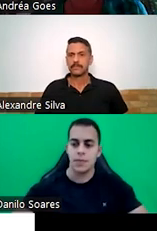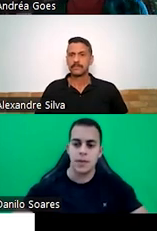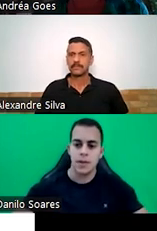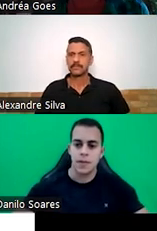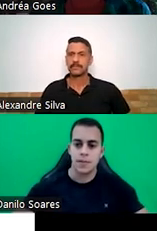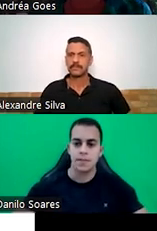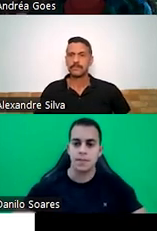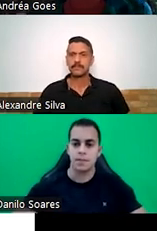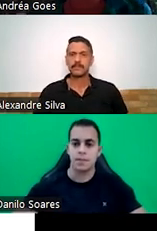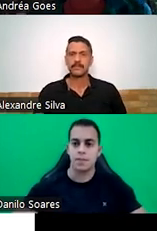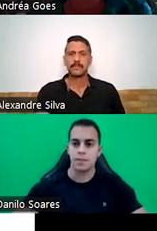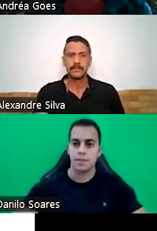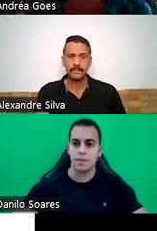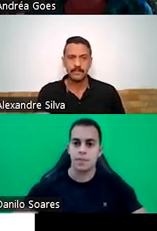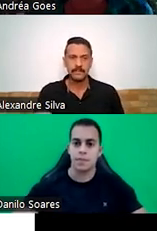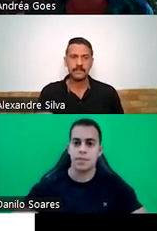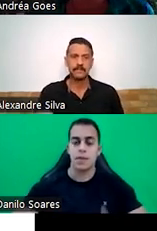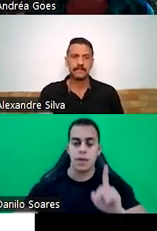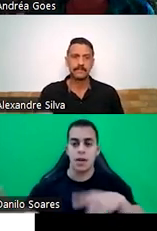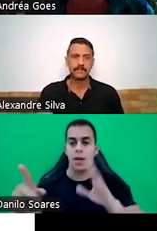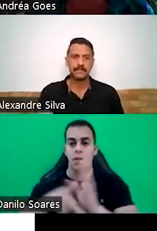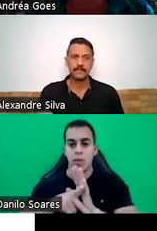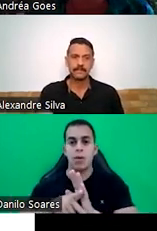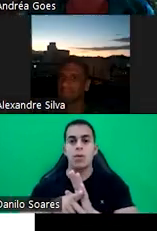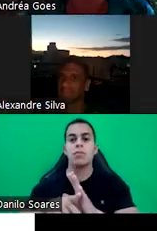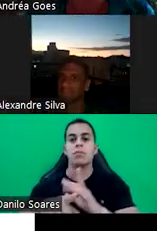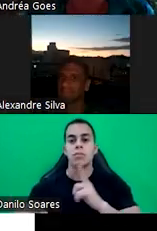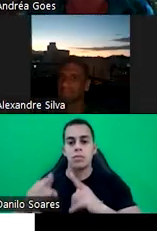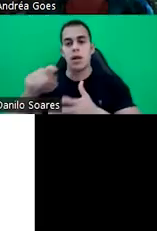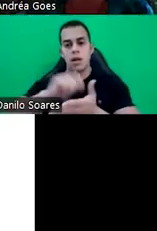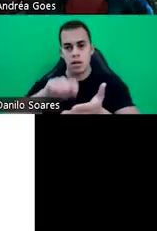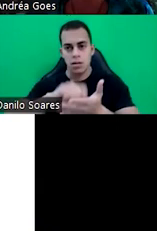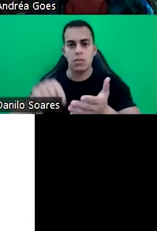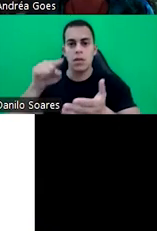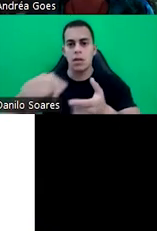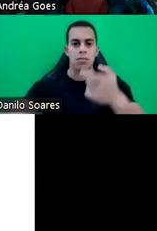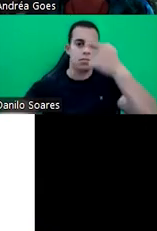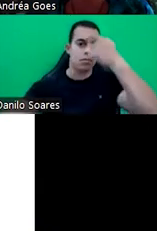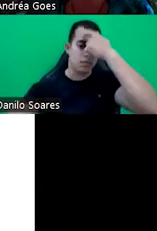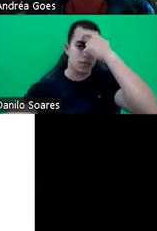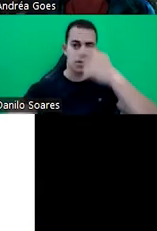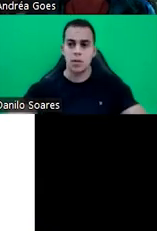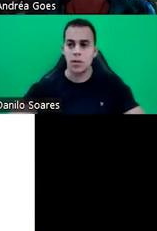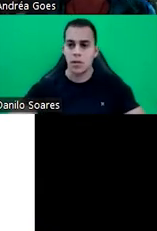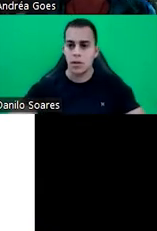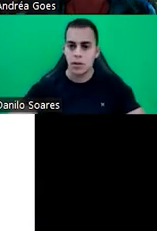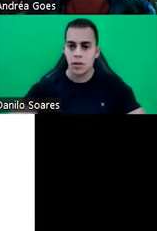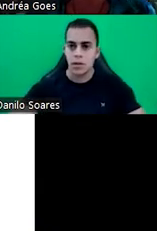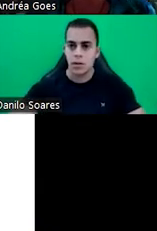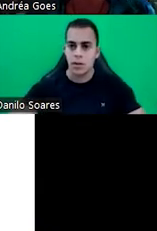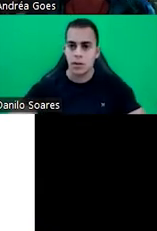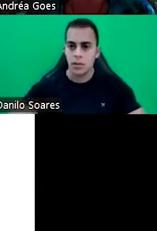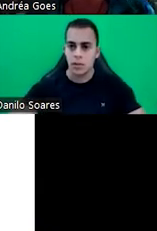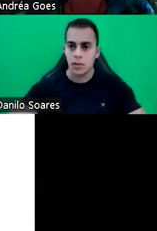antiética que ele adotou na época, mas ele foi um grande escritor, um grande intelectual da época, e eu acho que